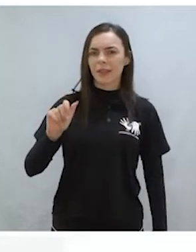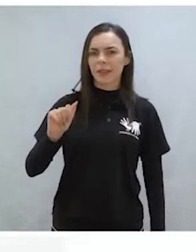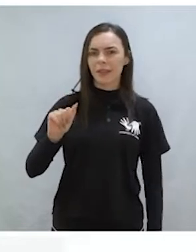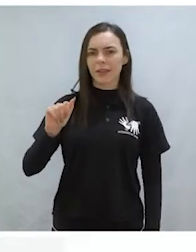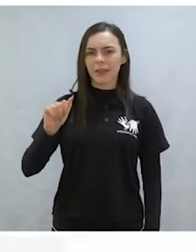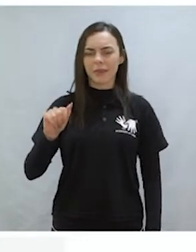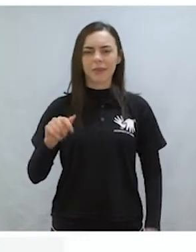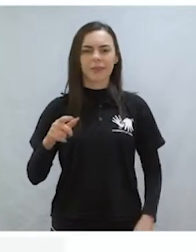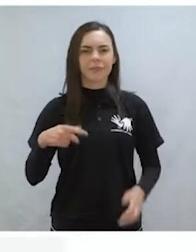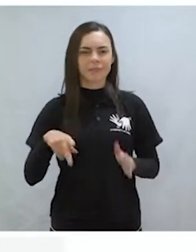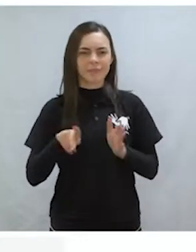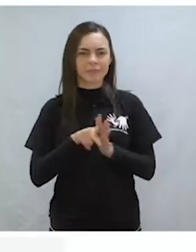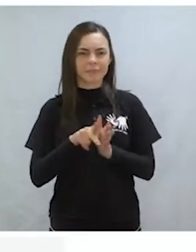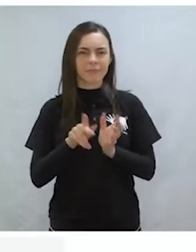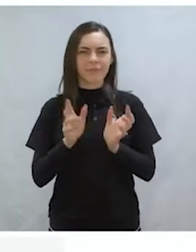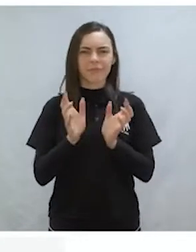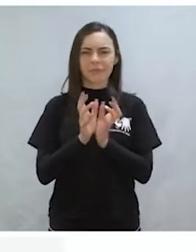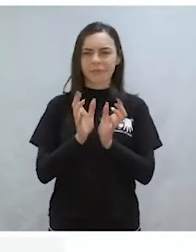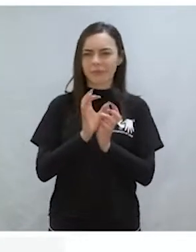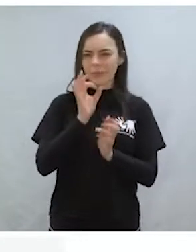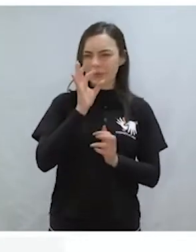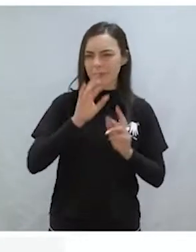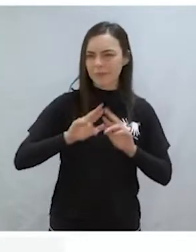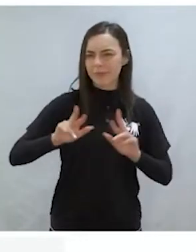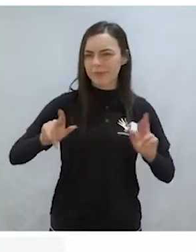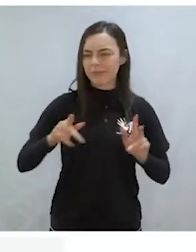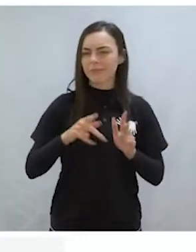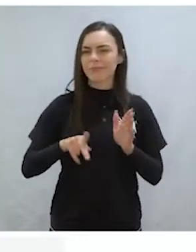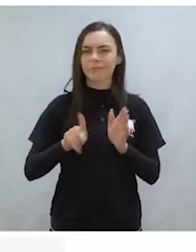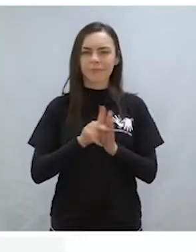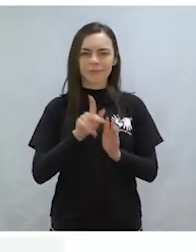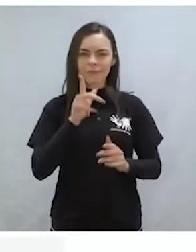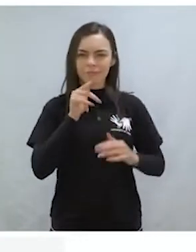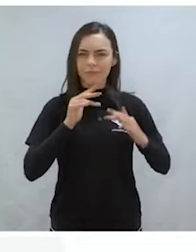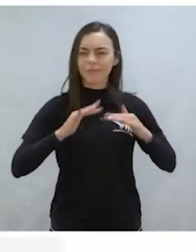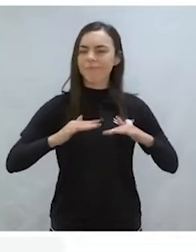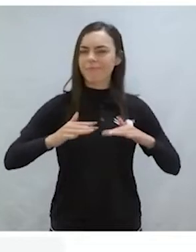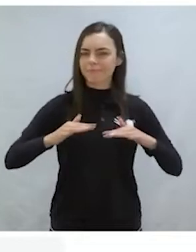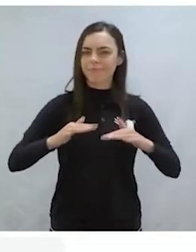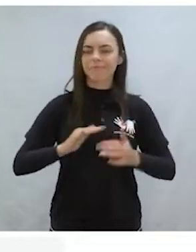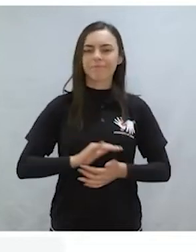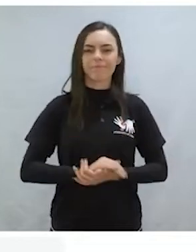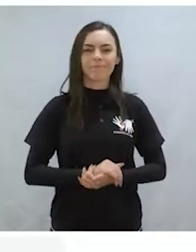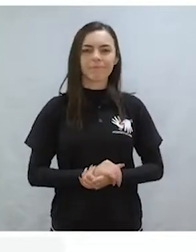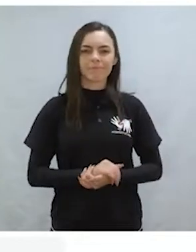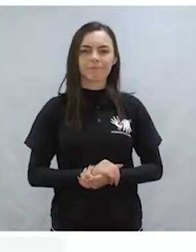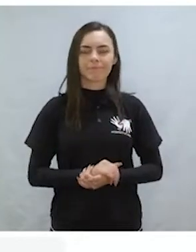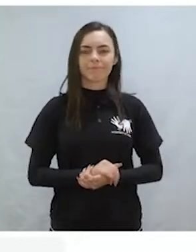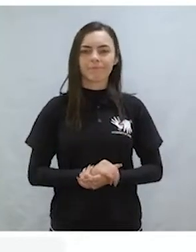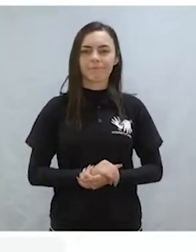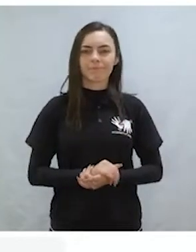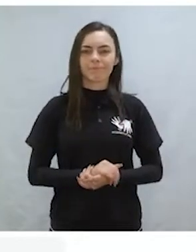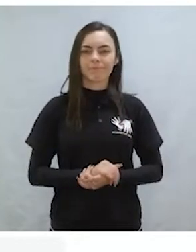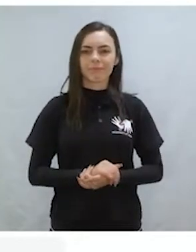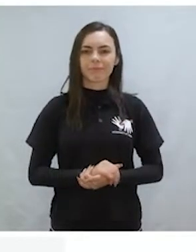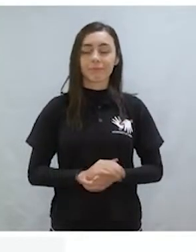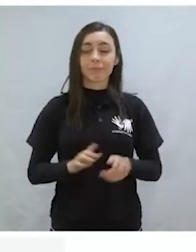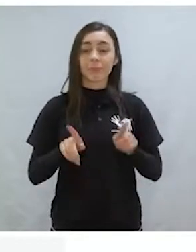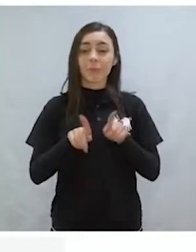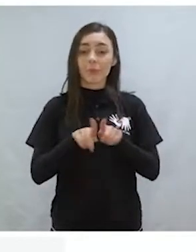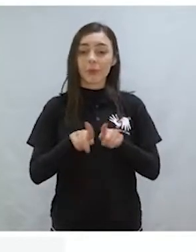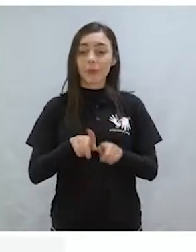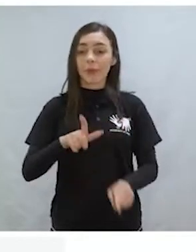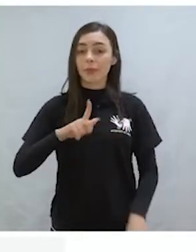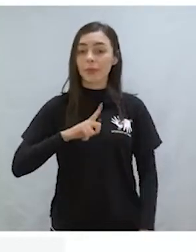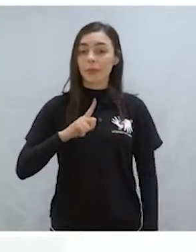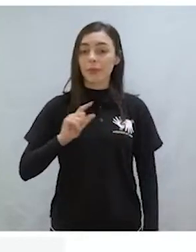as algas, né, que são os vegetais que tem embaixo lá no mar também, no fundo do mar. E